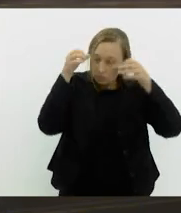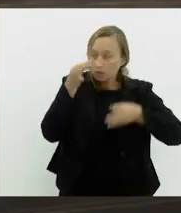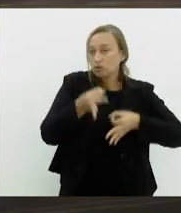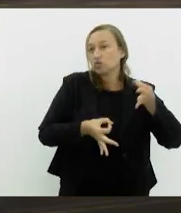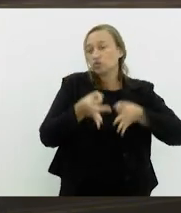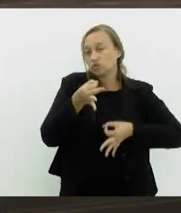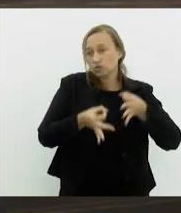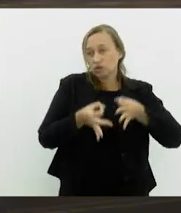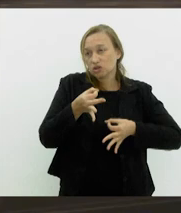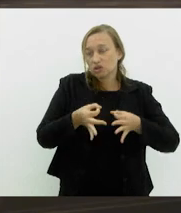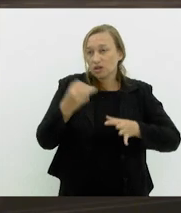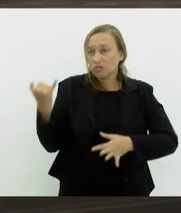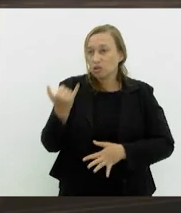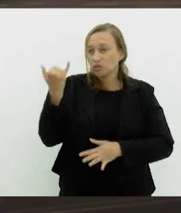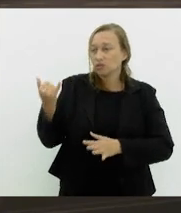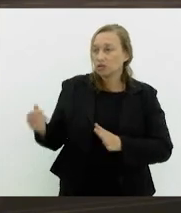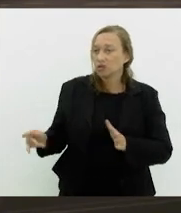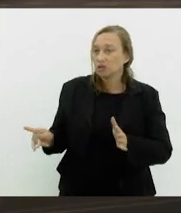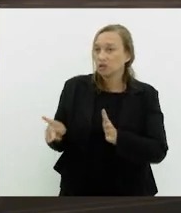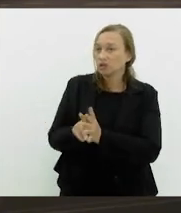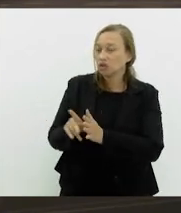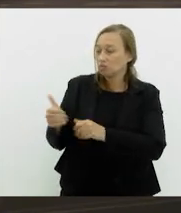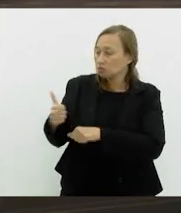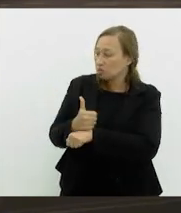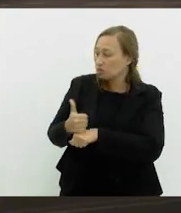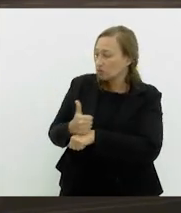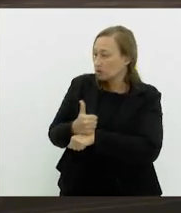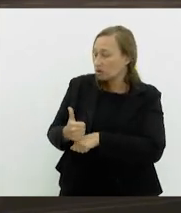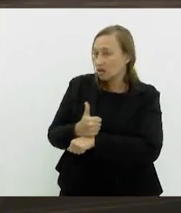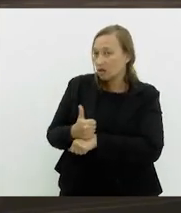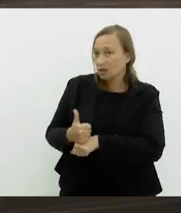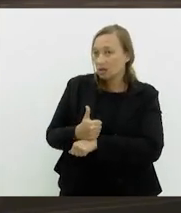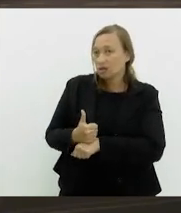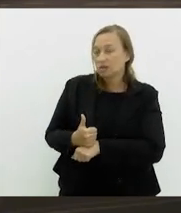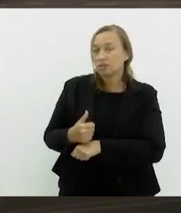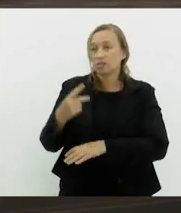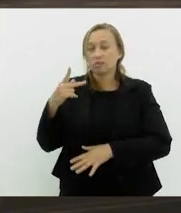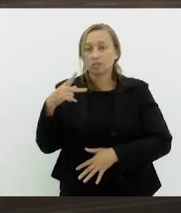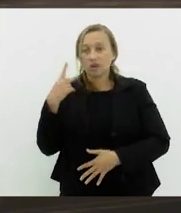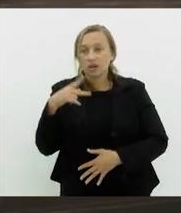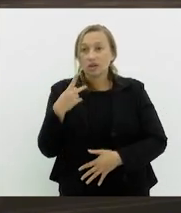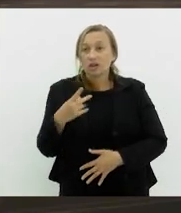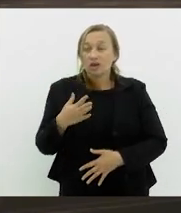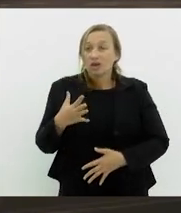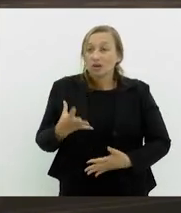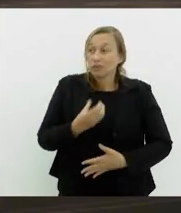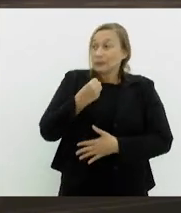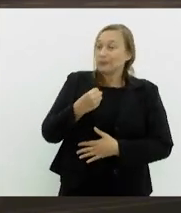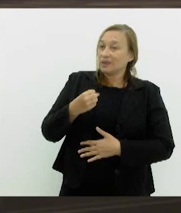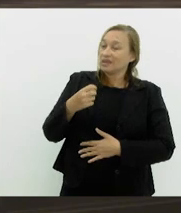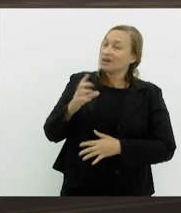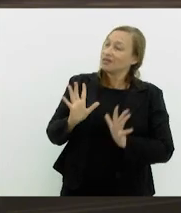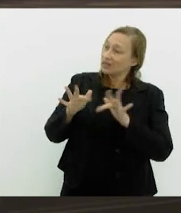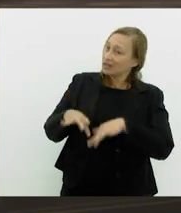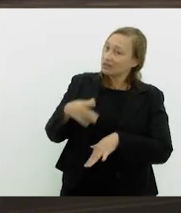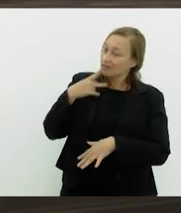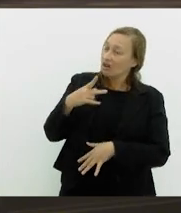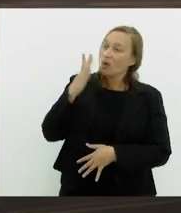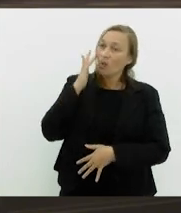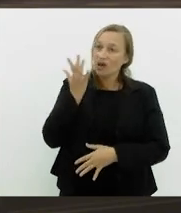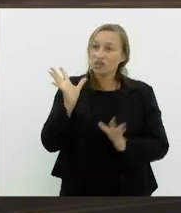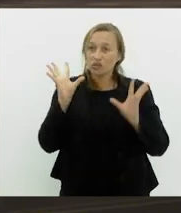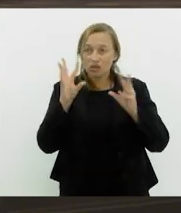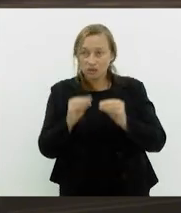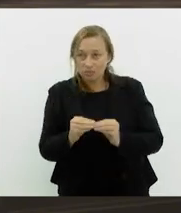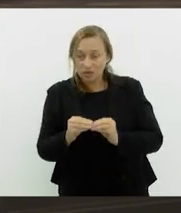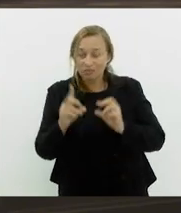desses profissionais para o Parlamento. Assim encerro aqui a minha fala, fui pego de surpresa, mas acho que consegui tratar do tema